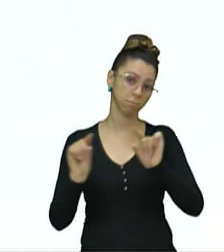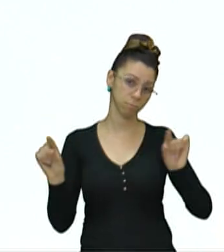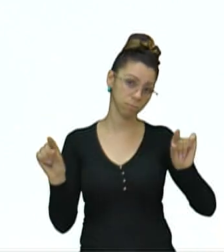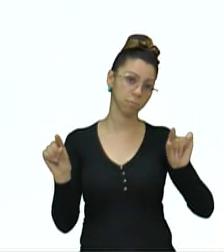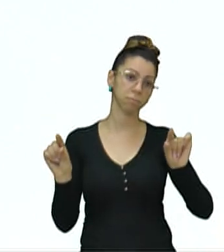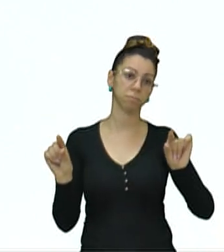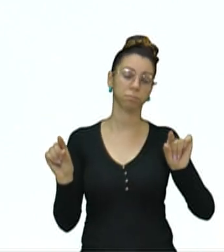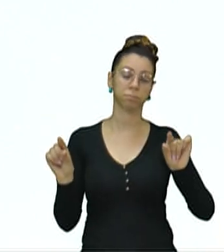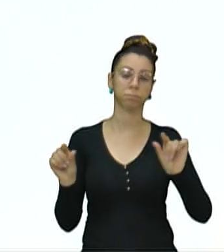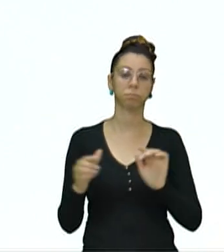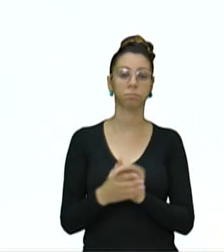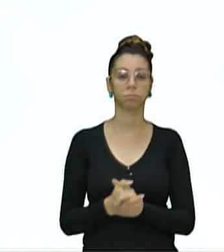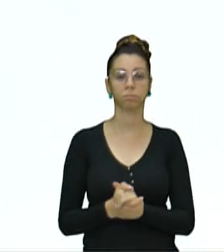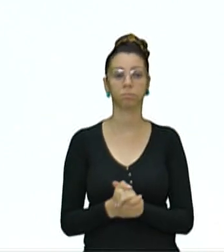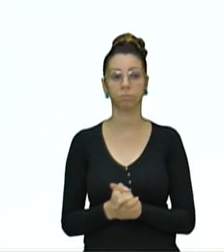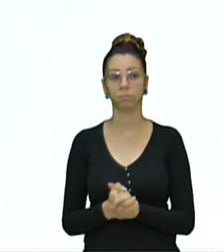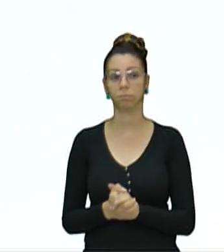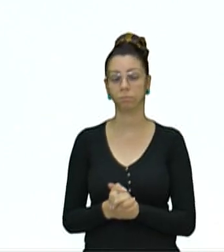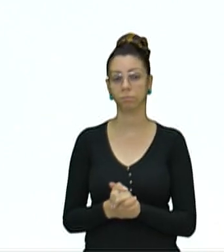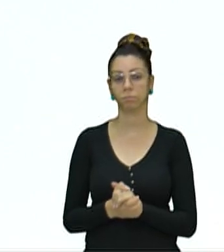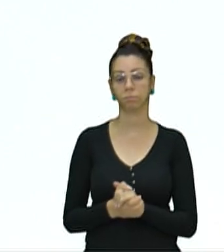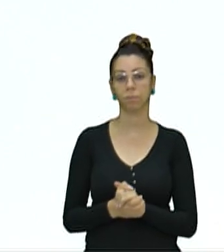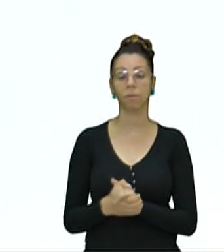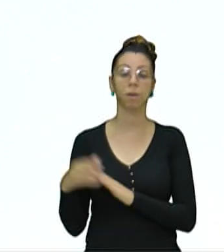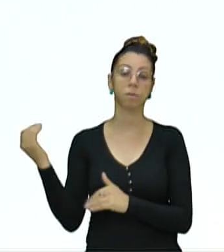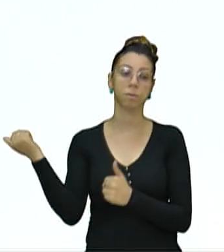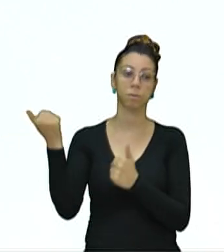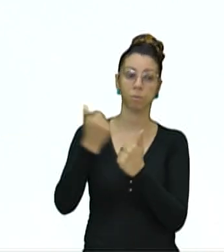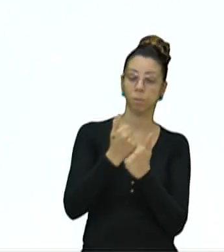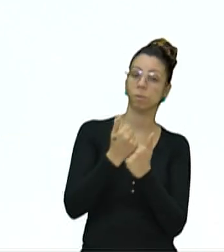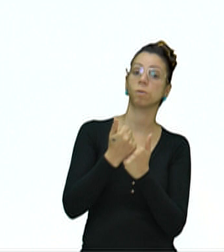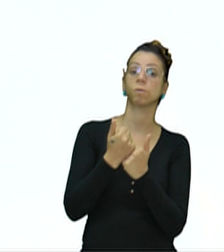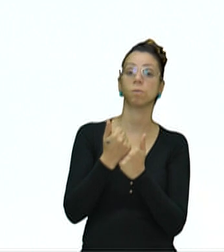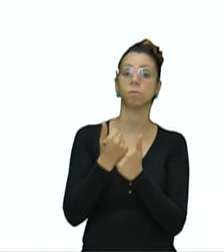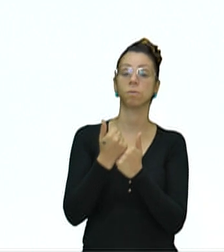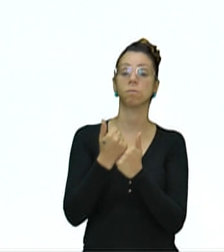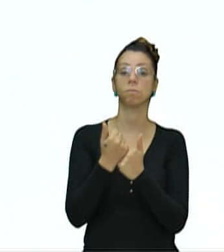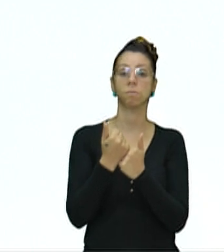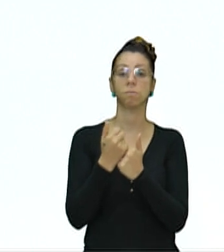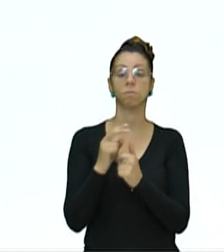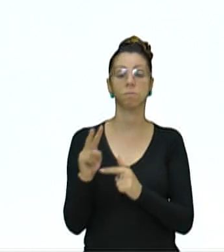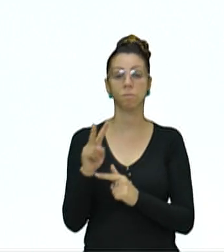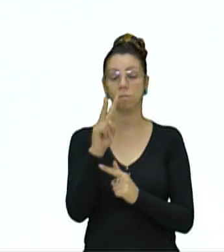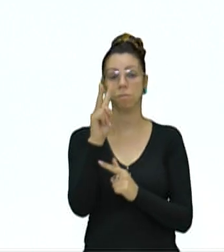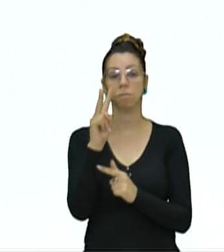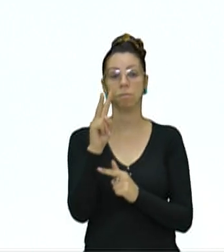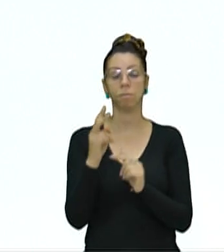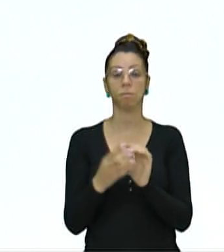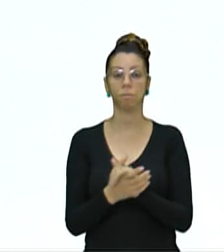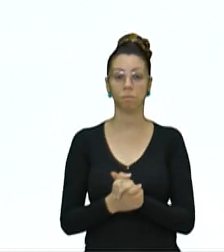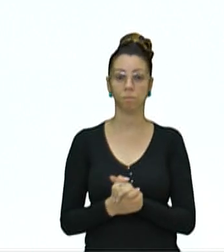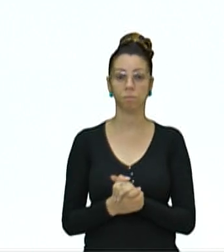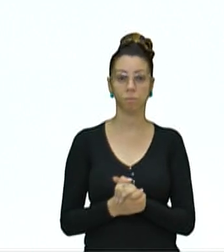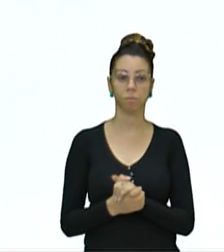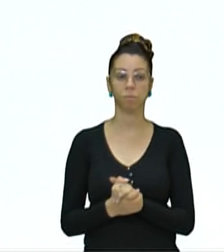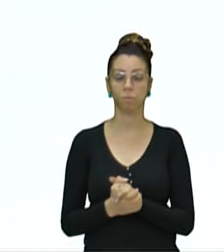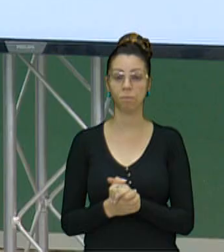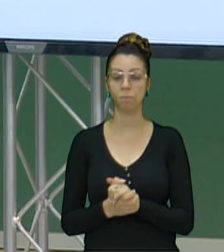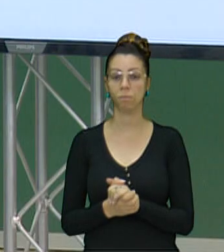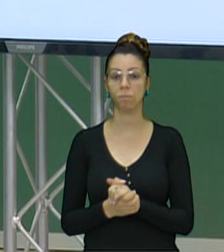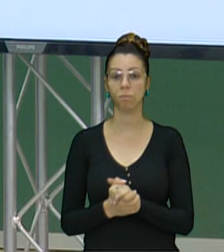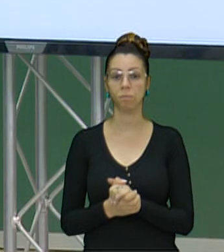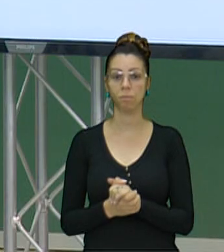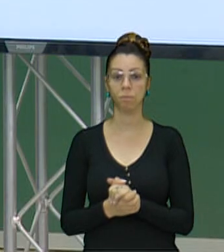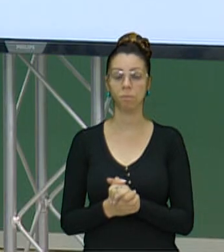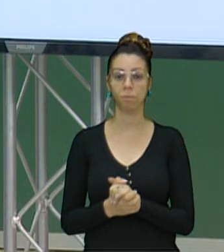certo? A partir dessa equação, eu faço a substituição dos valores que o exercício me forneceu, que foi o coeficiente de atrito 0,6, a gravidade da